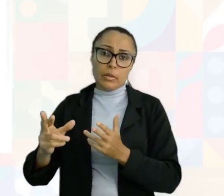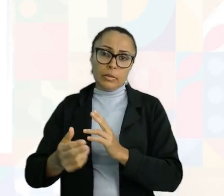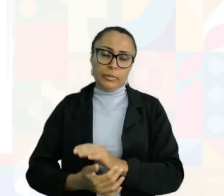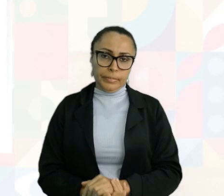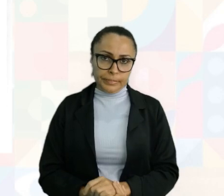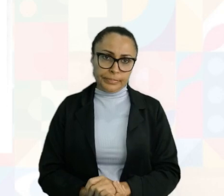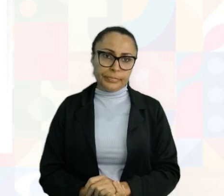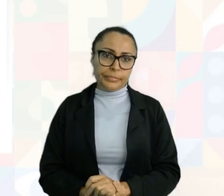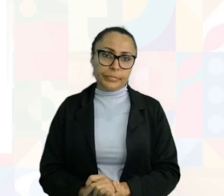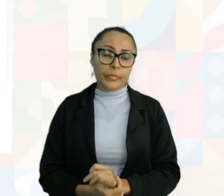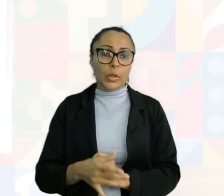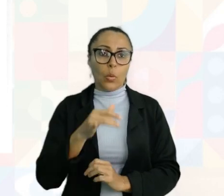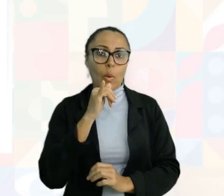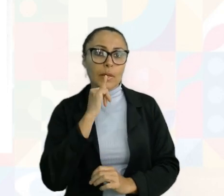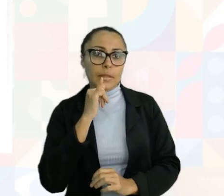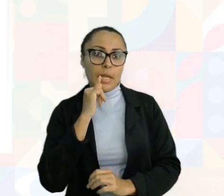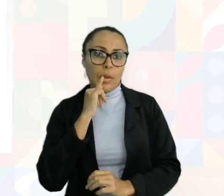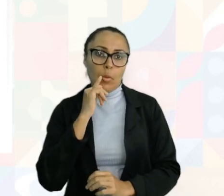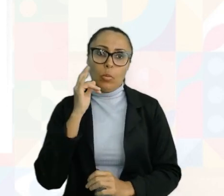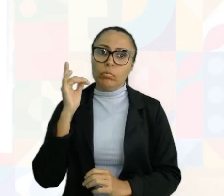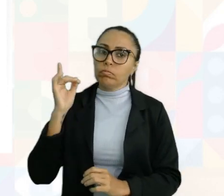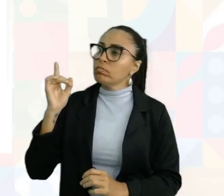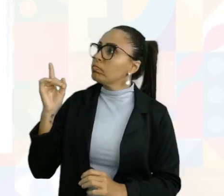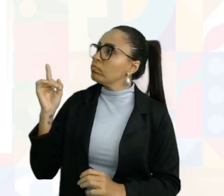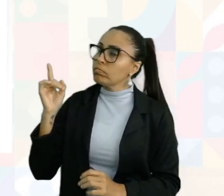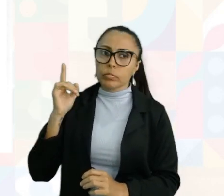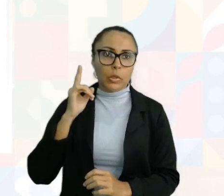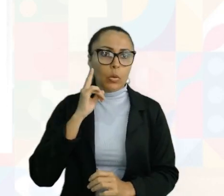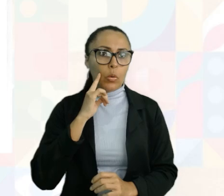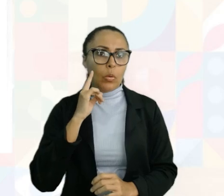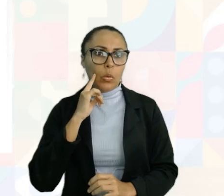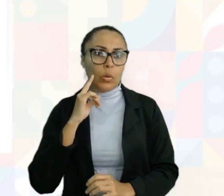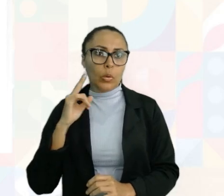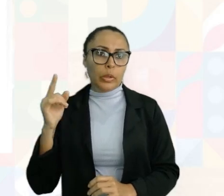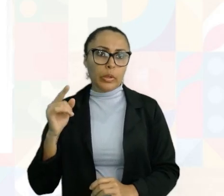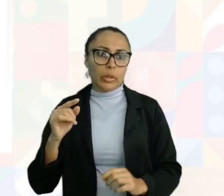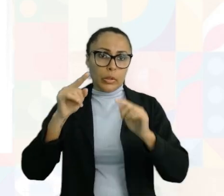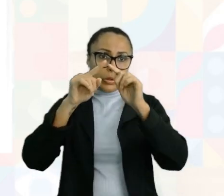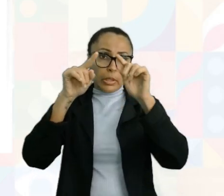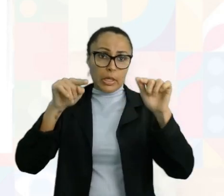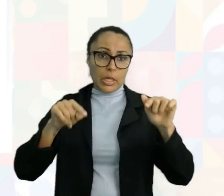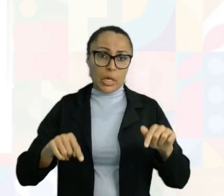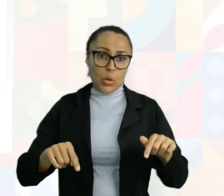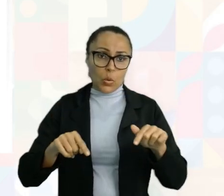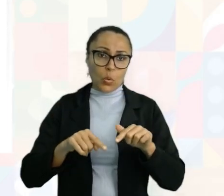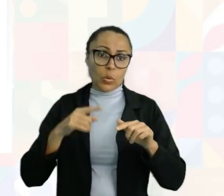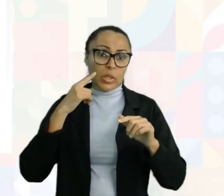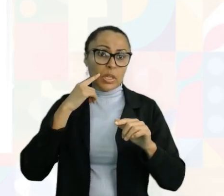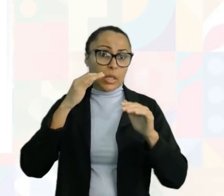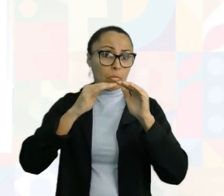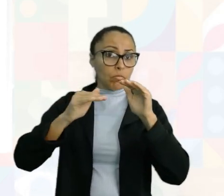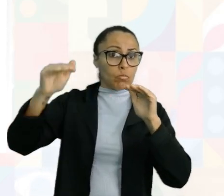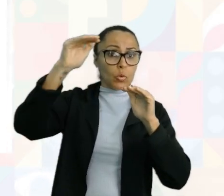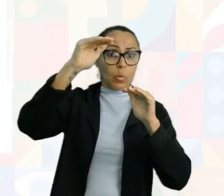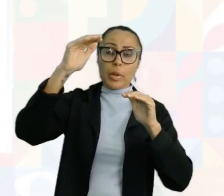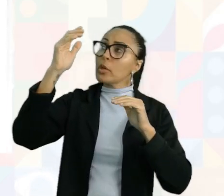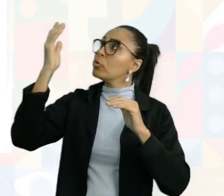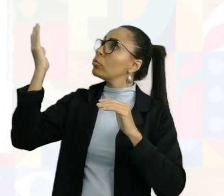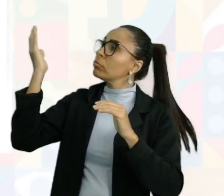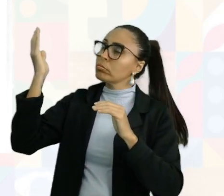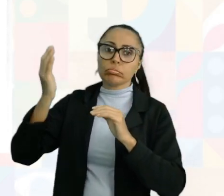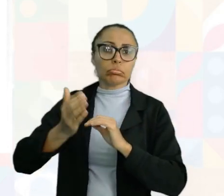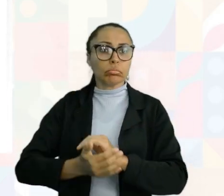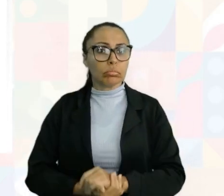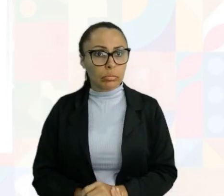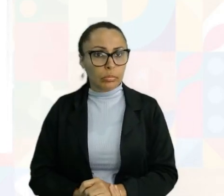Ali a gente tem um exemplo mais à direita de um triângulo que está suspenso no ar, digamos assim. Ele é uma figura geométrica que existe